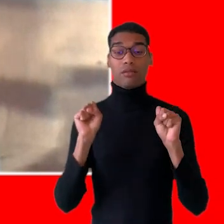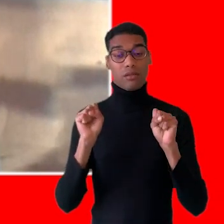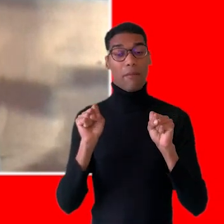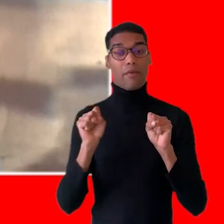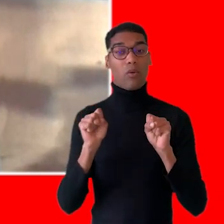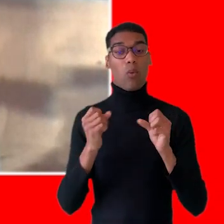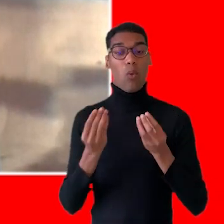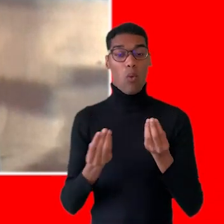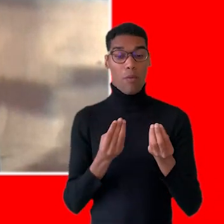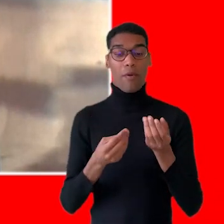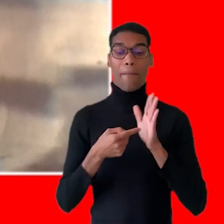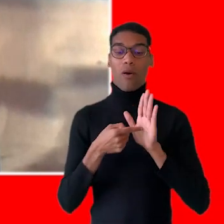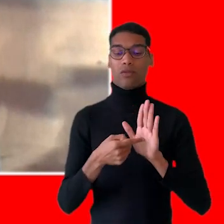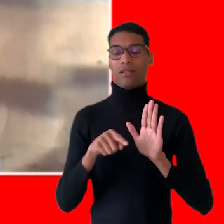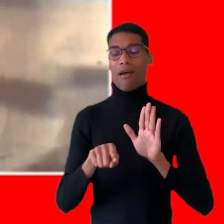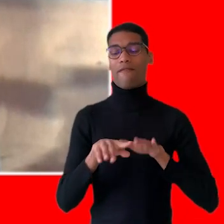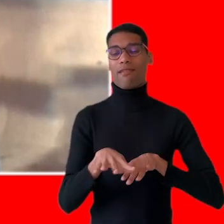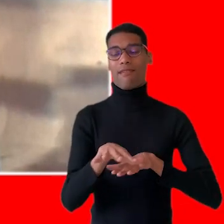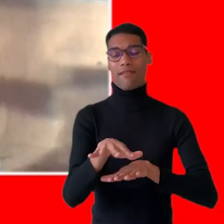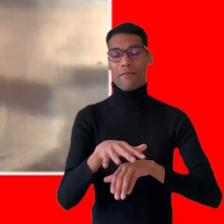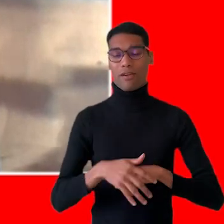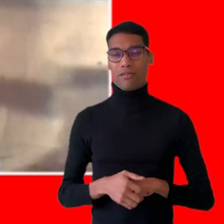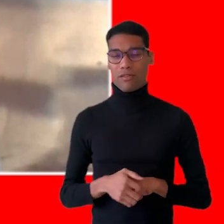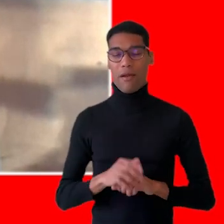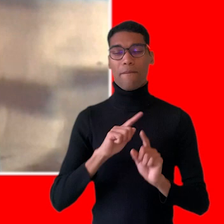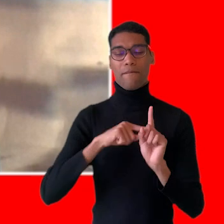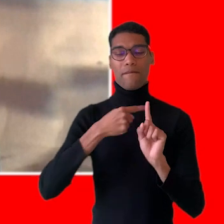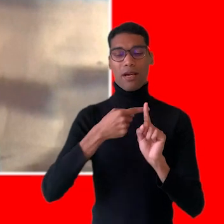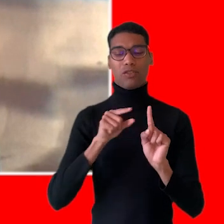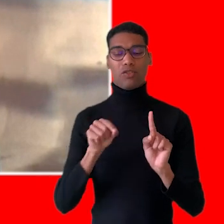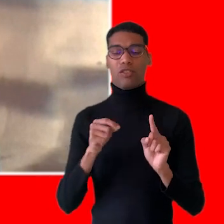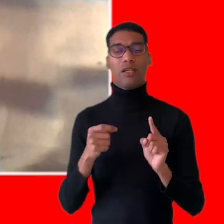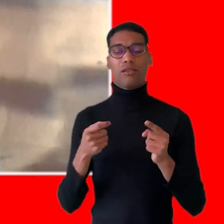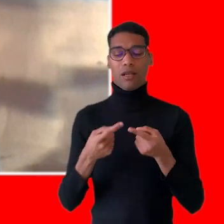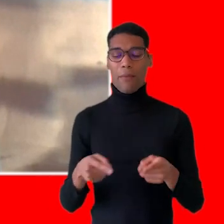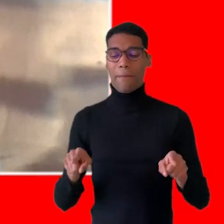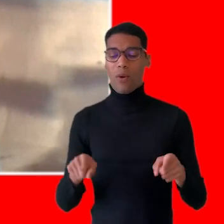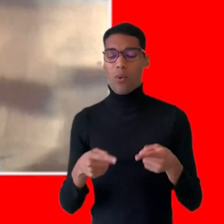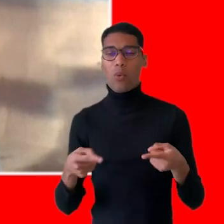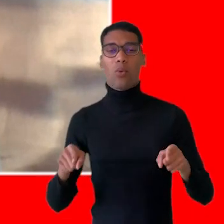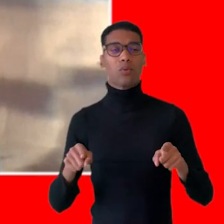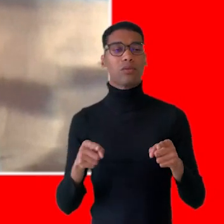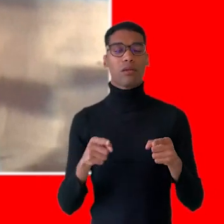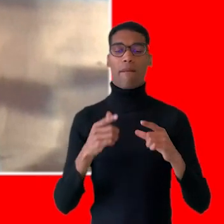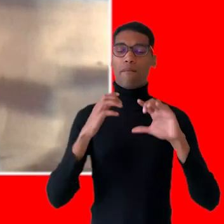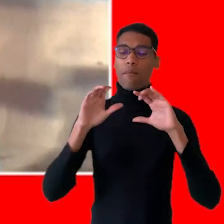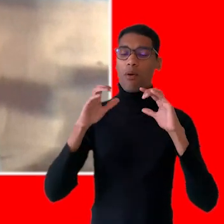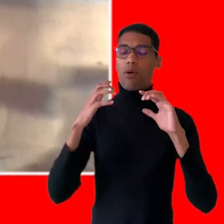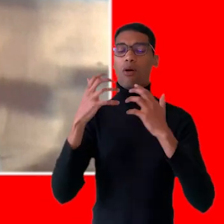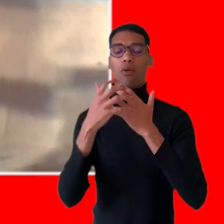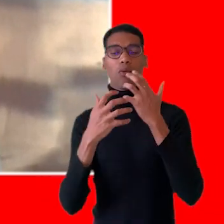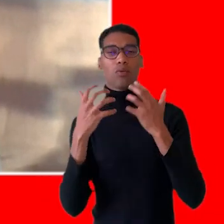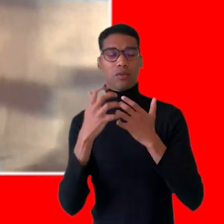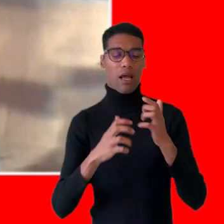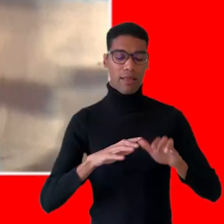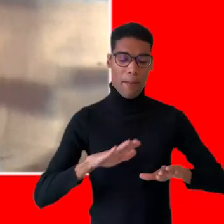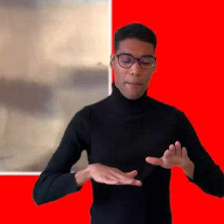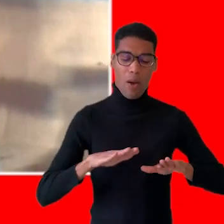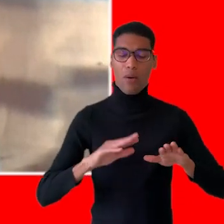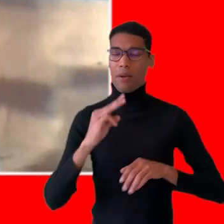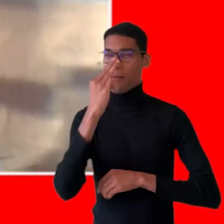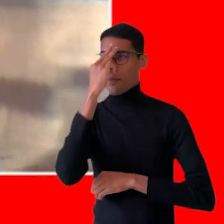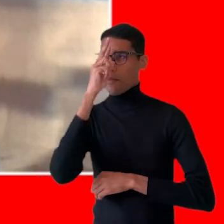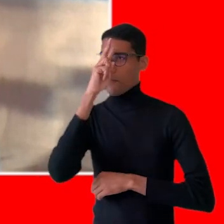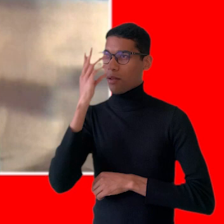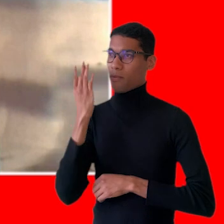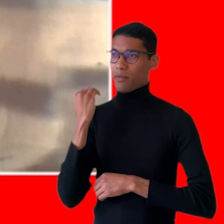apresentadas nessa marcha, assim como ao som de canções, de tambores, de memorizações